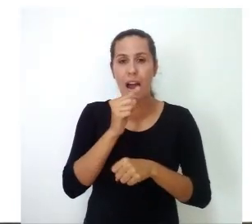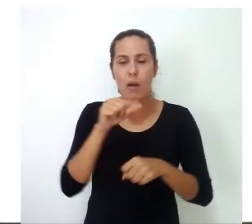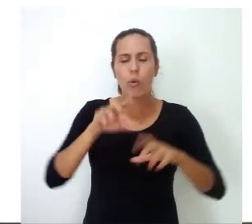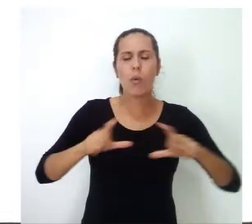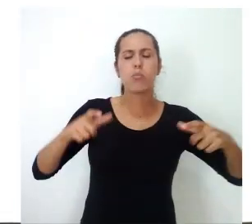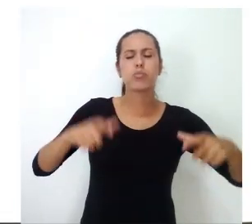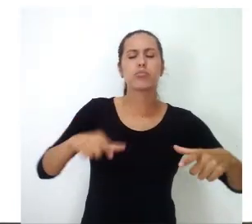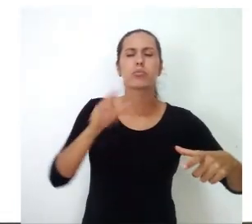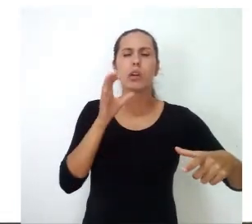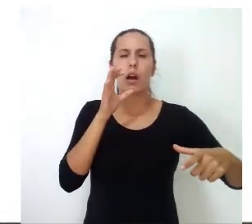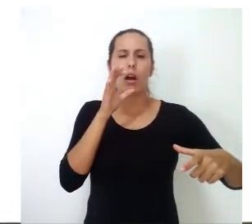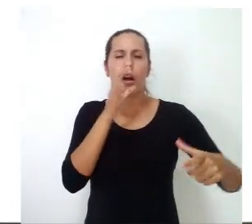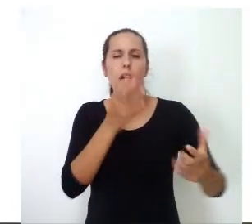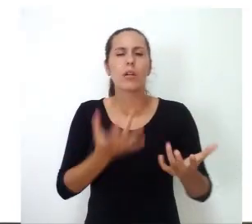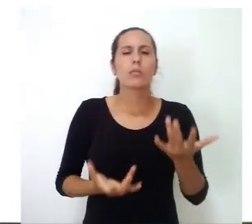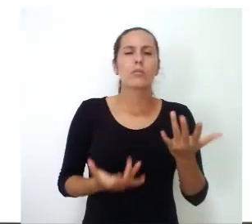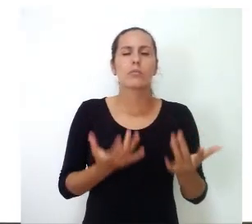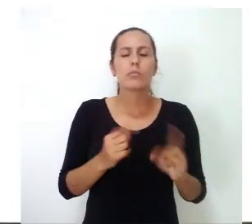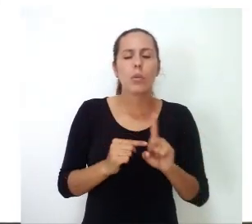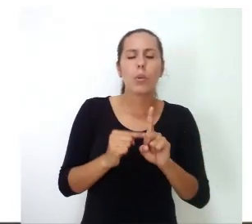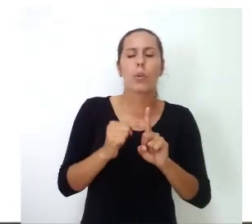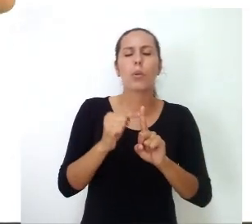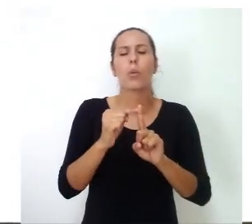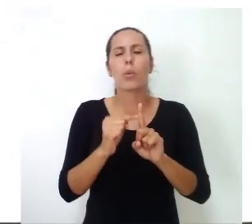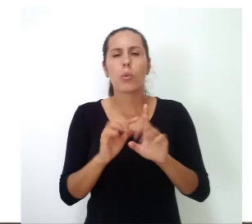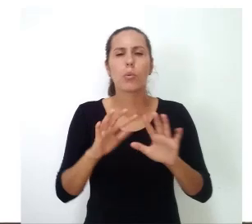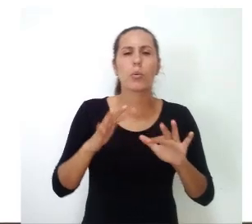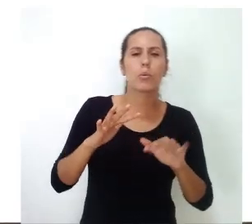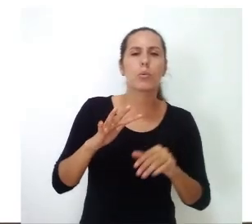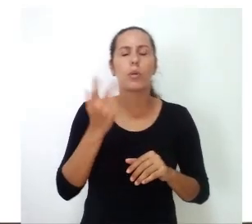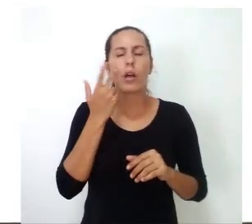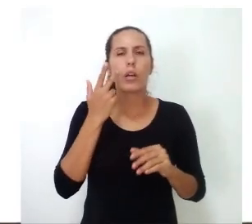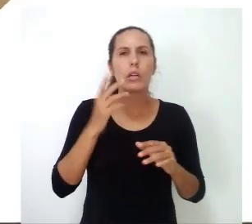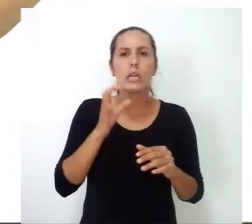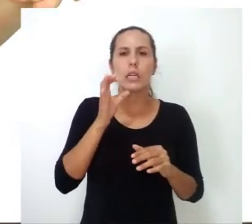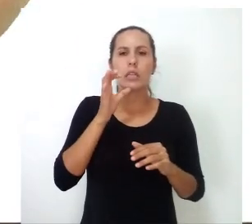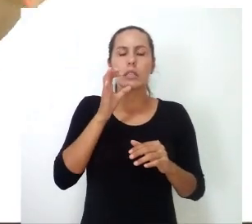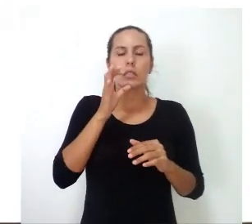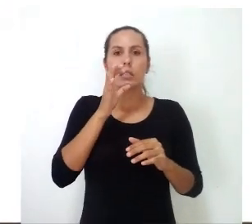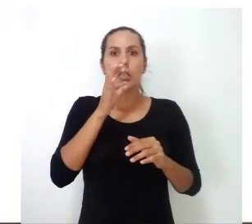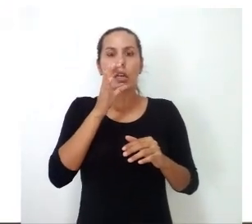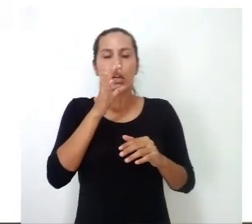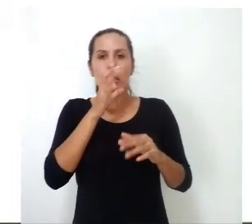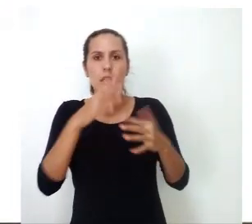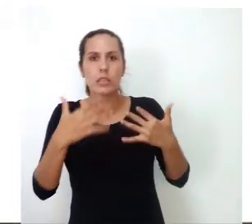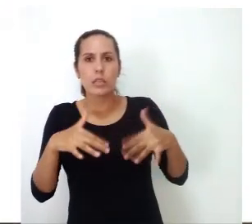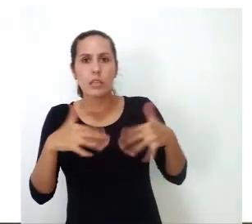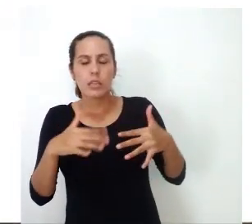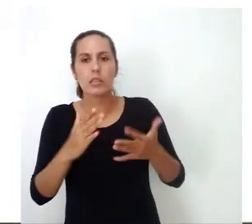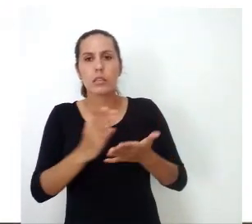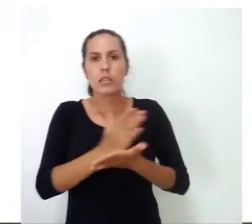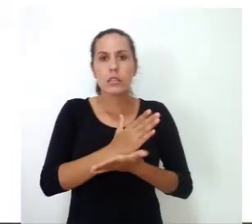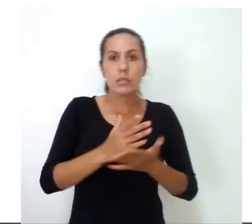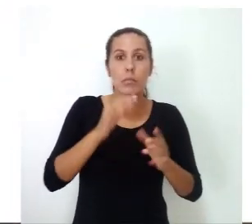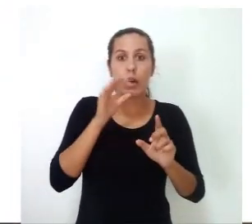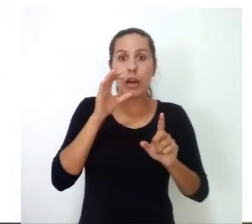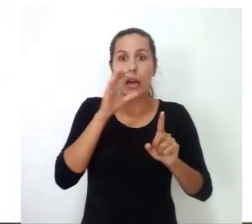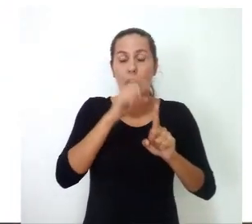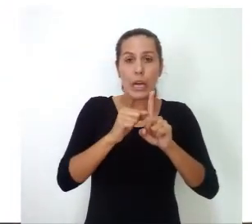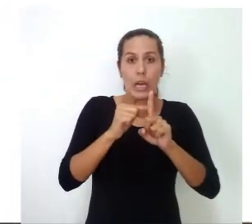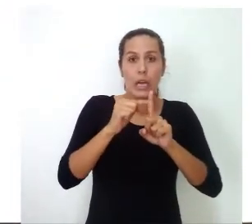a água está lá e ela apresenta uma temperatura acima do normal, uma temperatura que pode chegar a uma